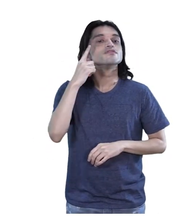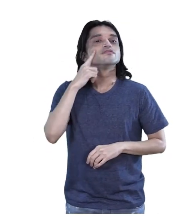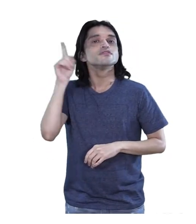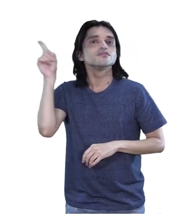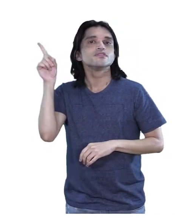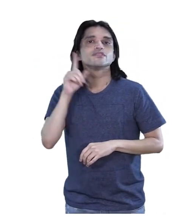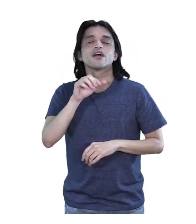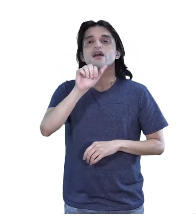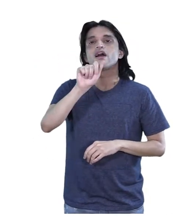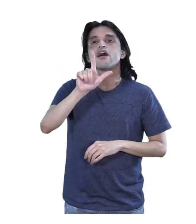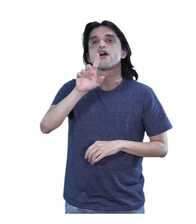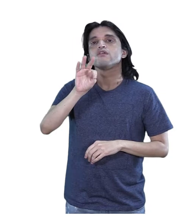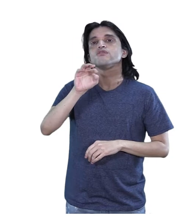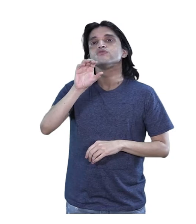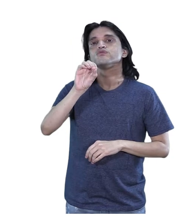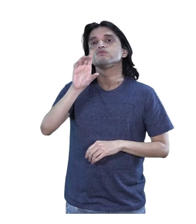Compadecida, de Ariano Suassuna.